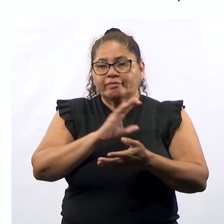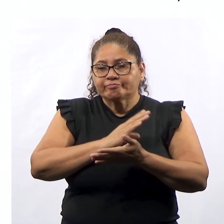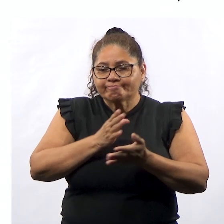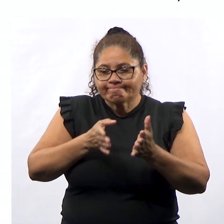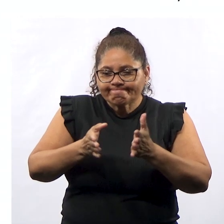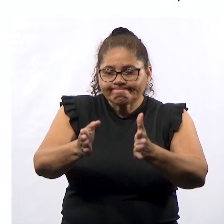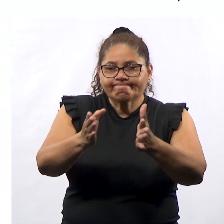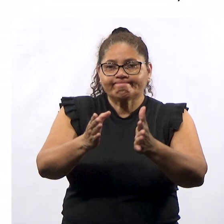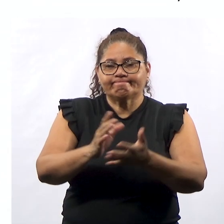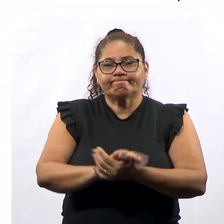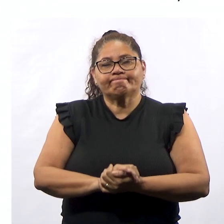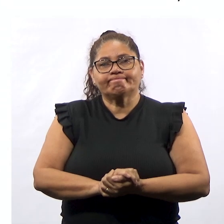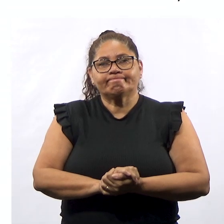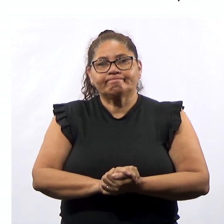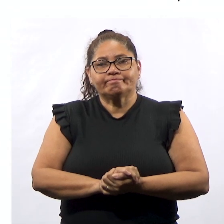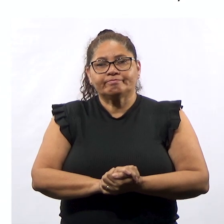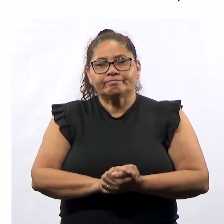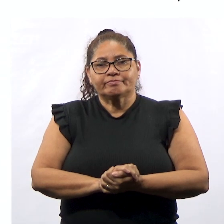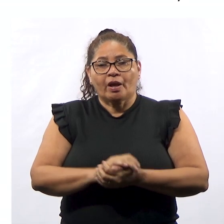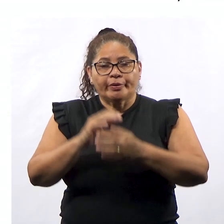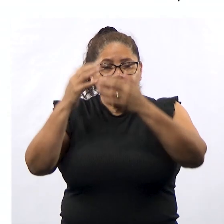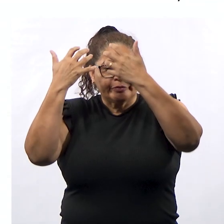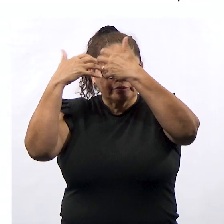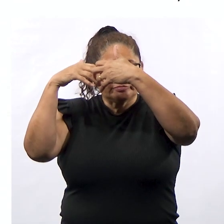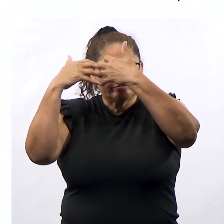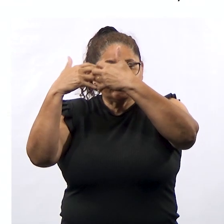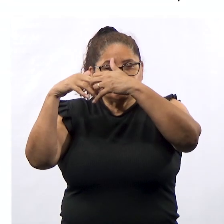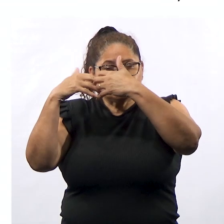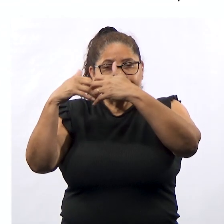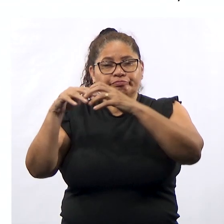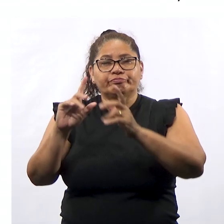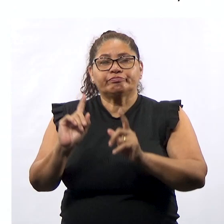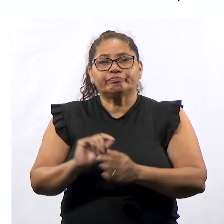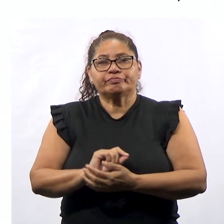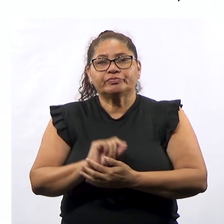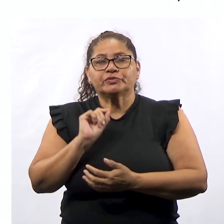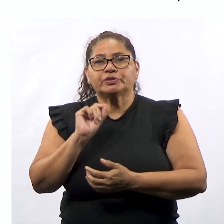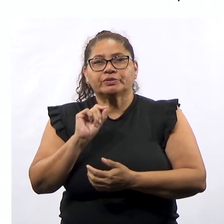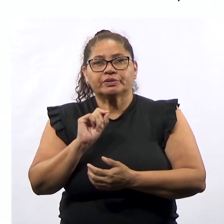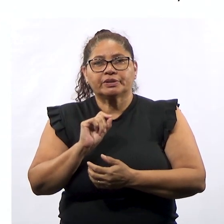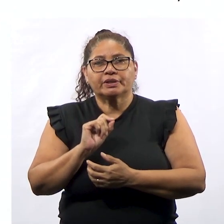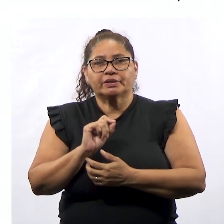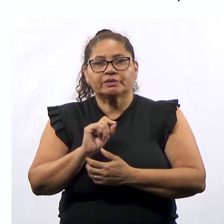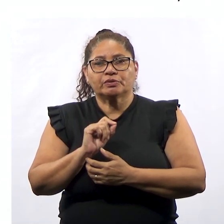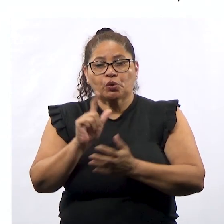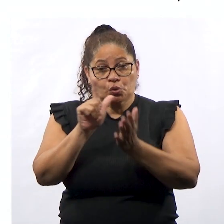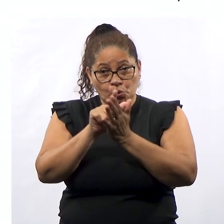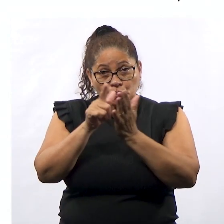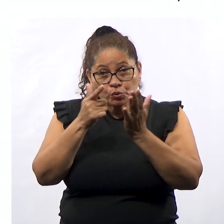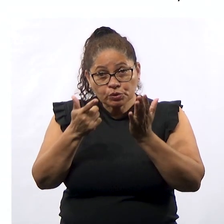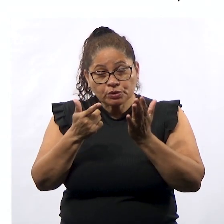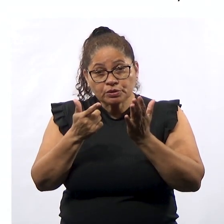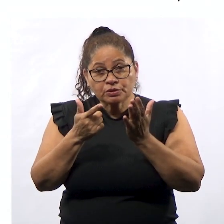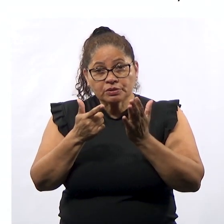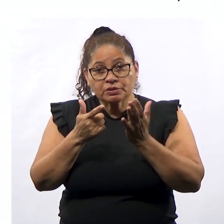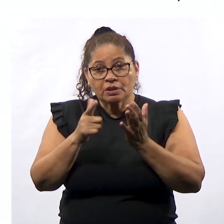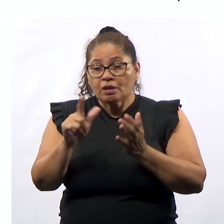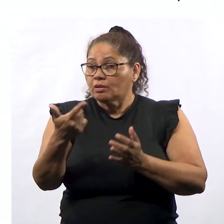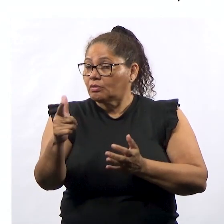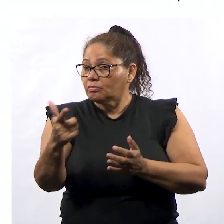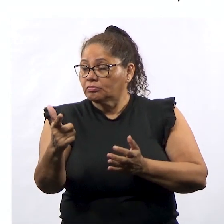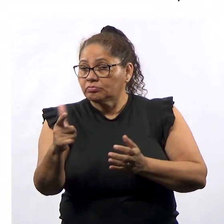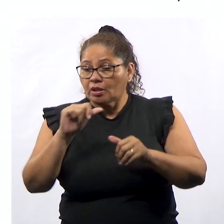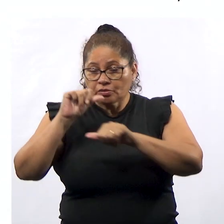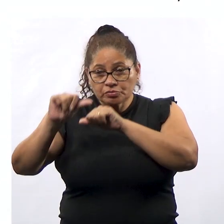desse. E aqui uma reflexão de Sacristã, que ele fala que não haverá